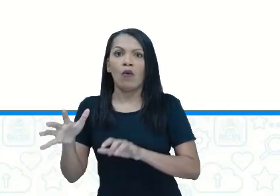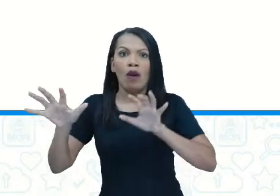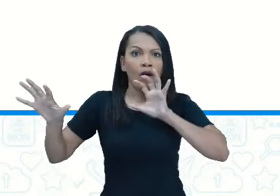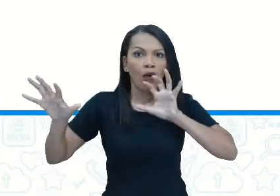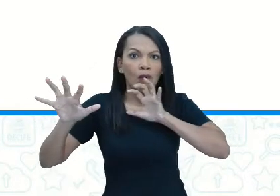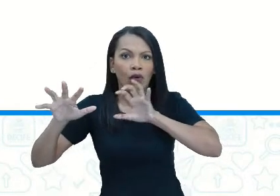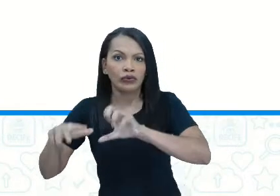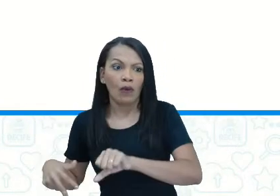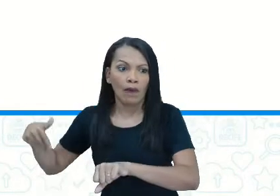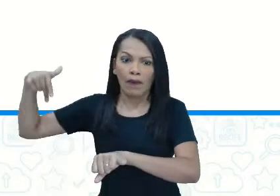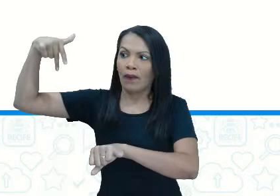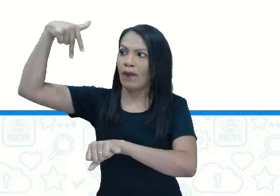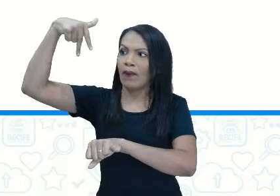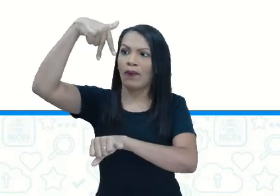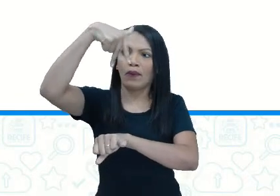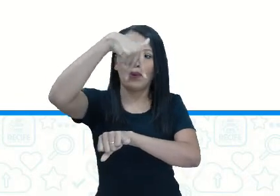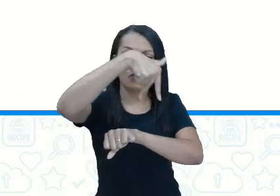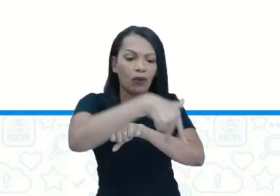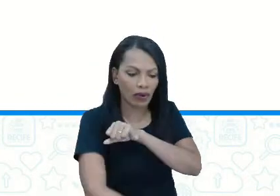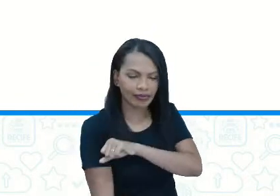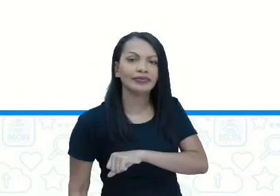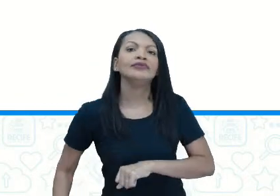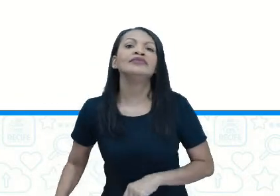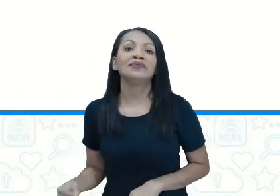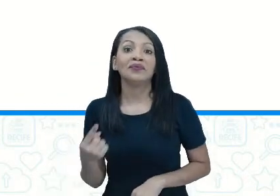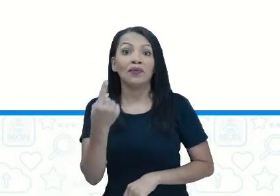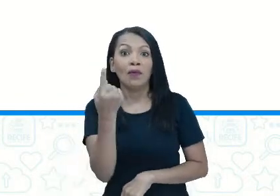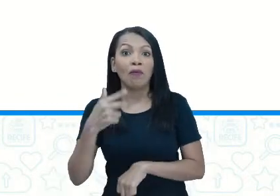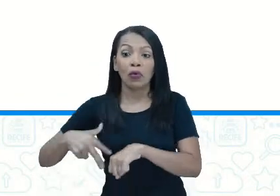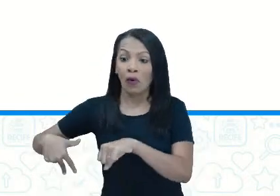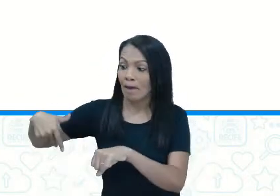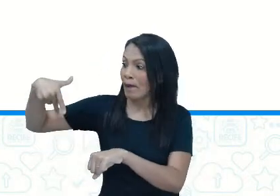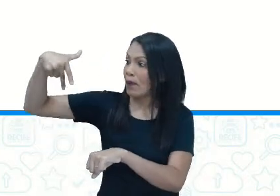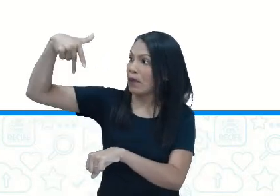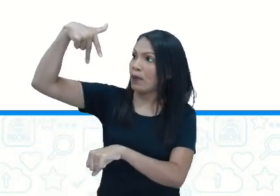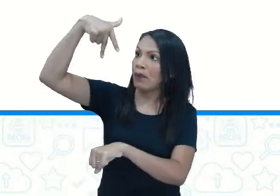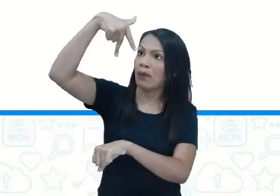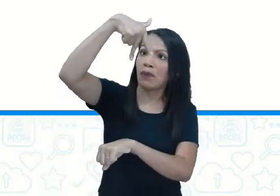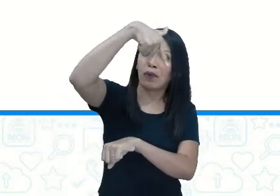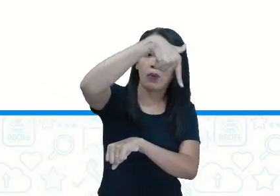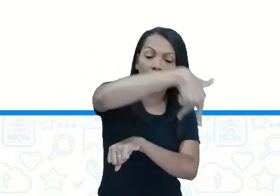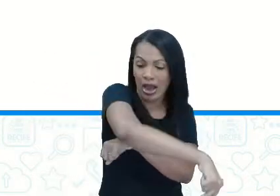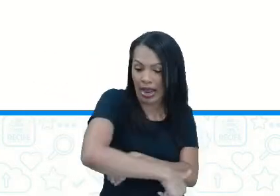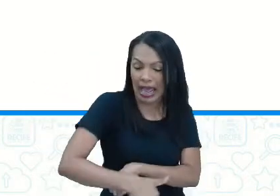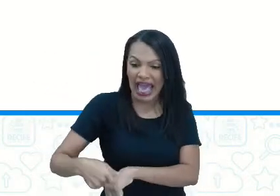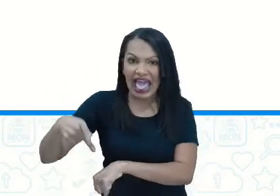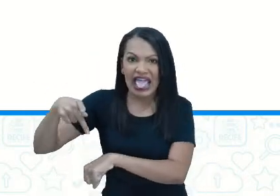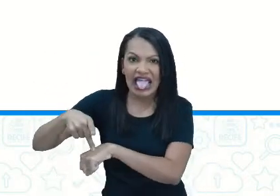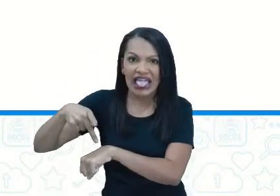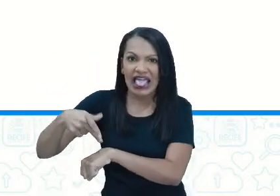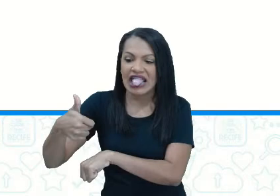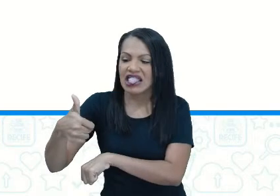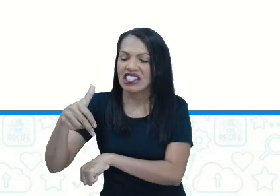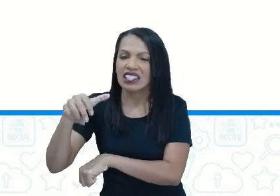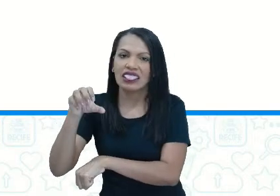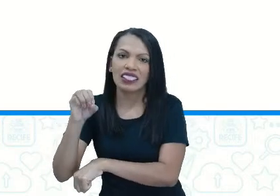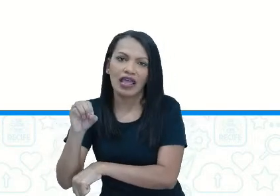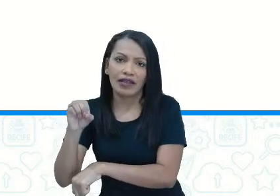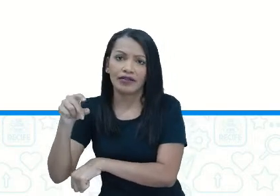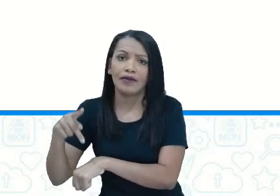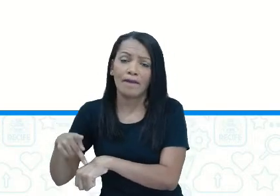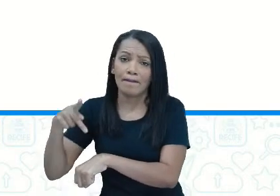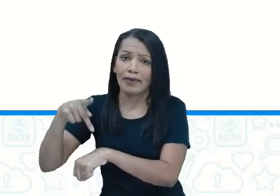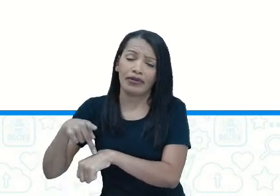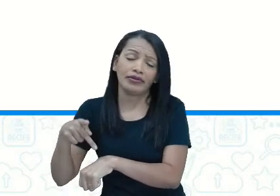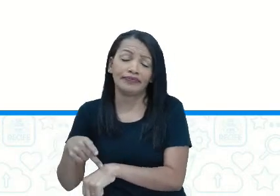comemorou. Em um pulo, o monstro pulou 10 pedras de uma só vez. E o jovem saltou